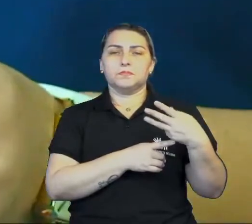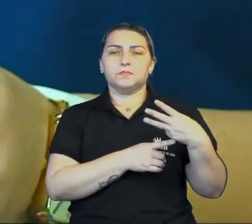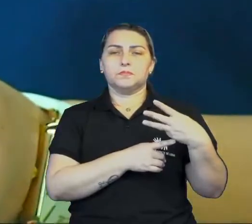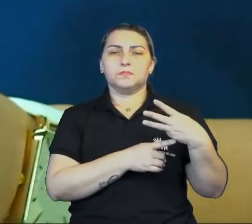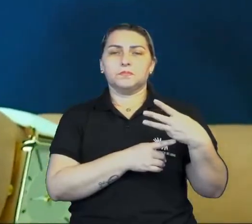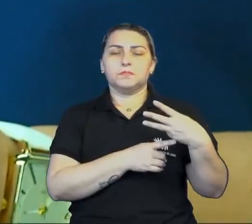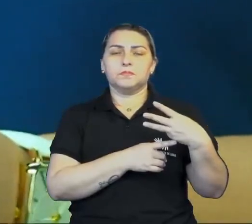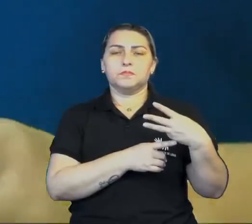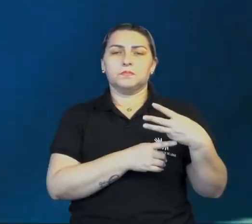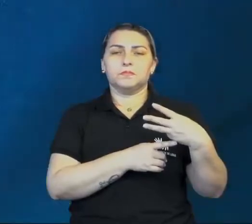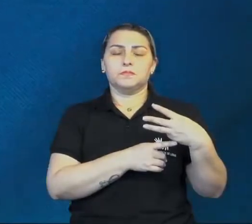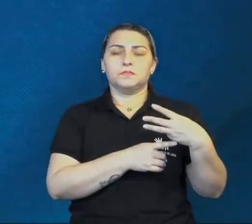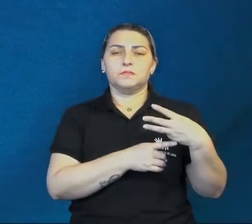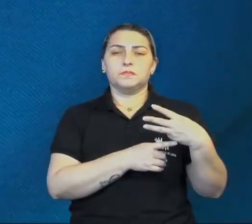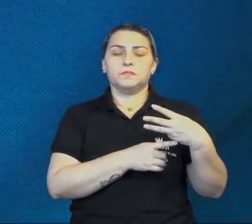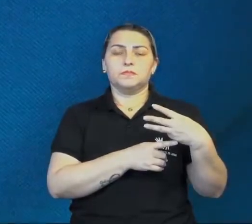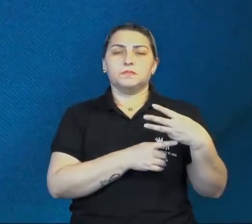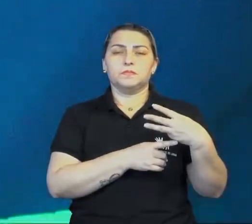o 3,